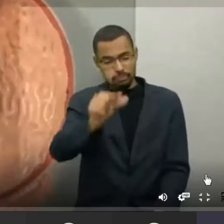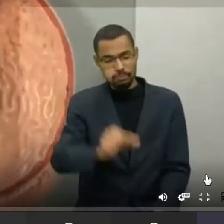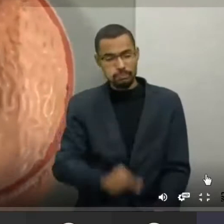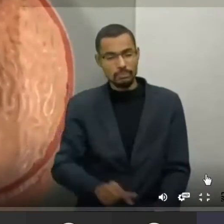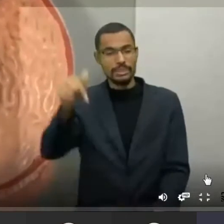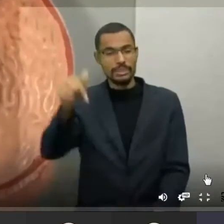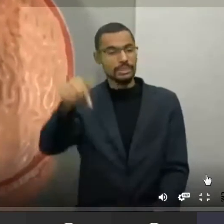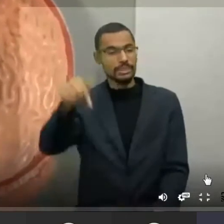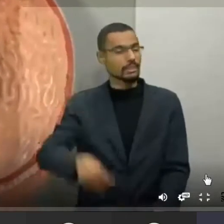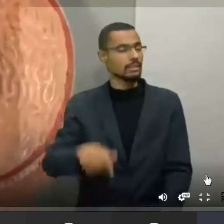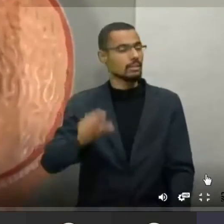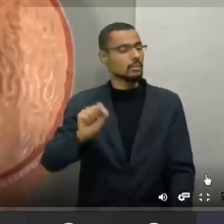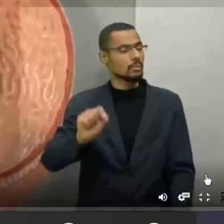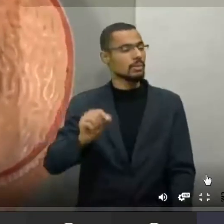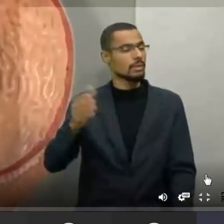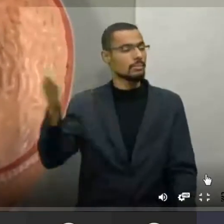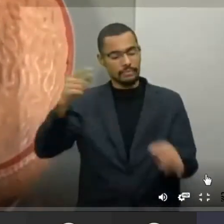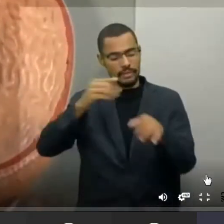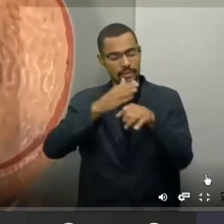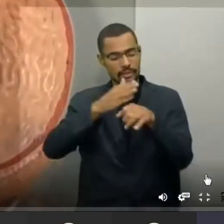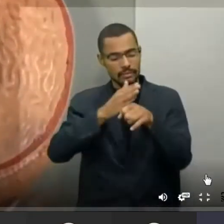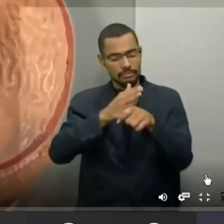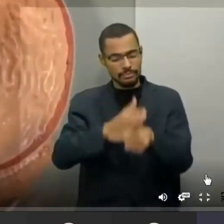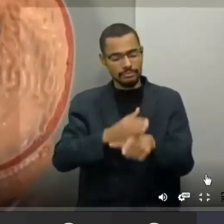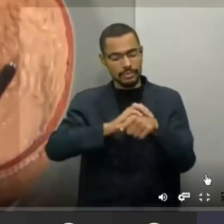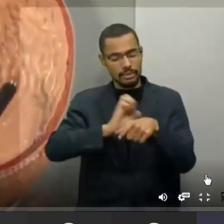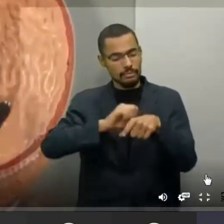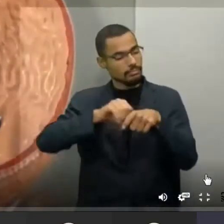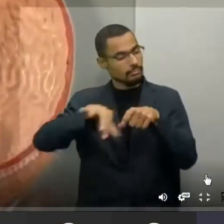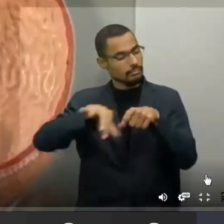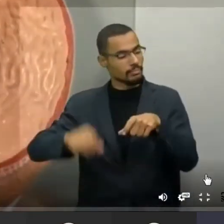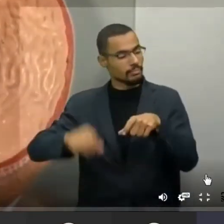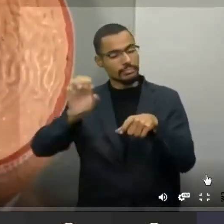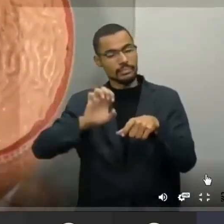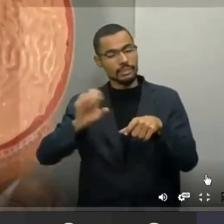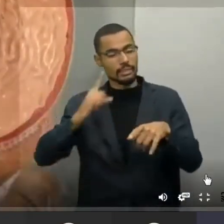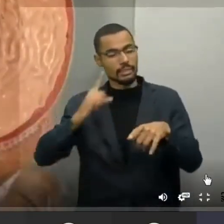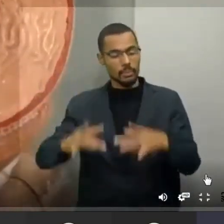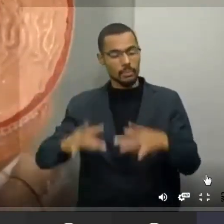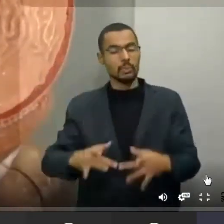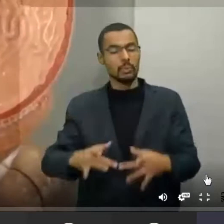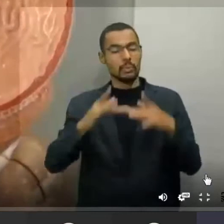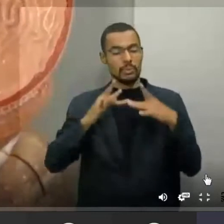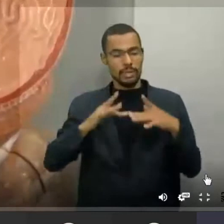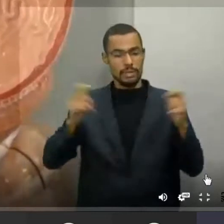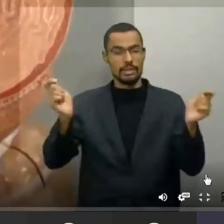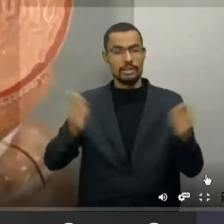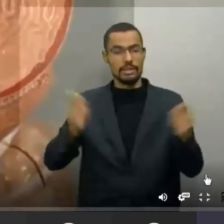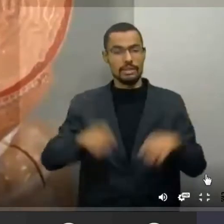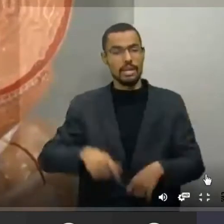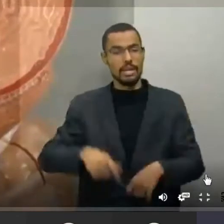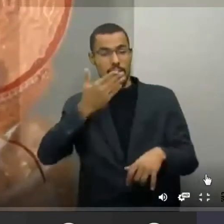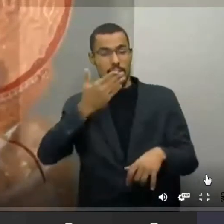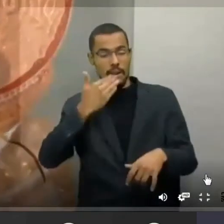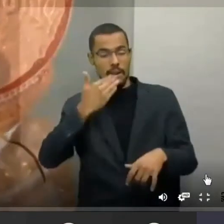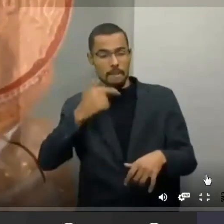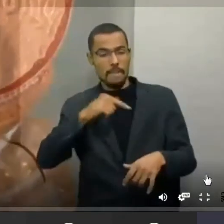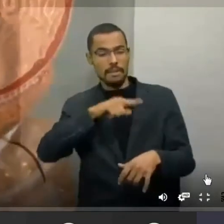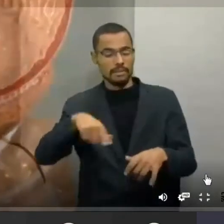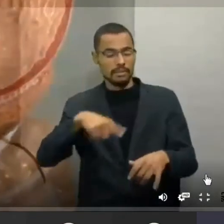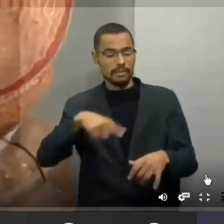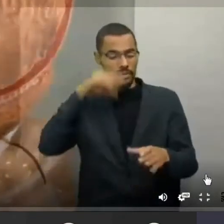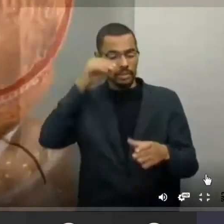um esfíncter, que faz a ligação entre esôfago e o estômago. Então, o alimento, ele se aloja